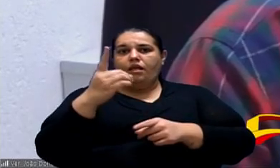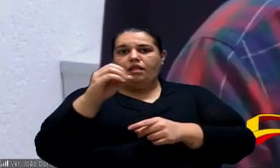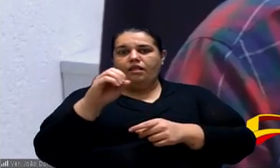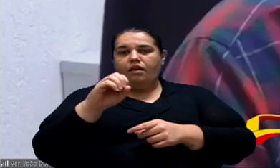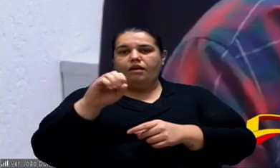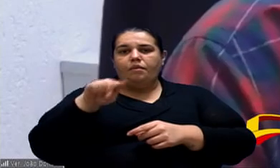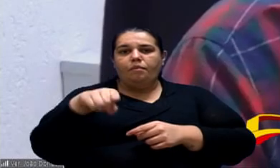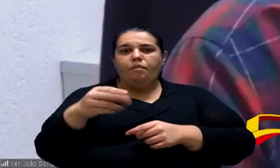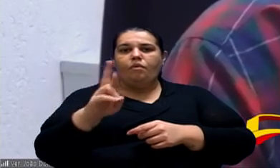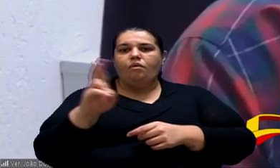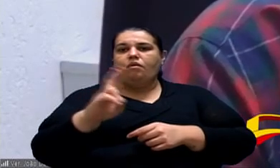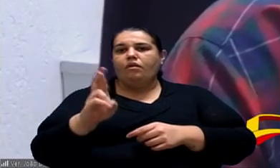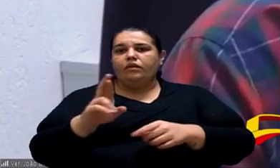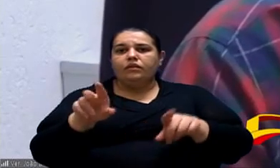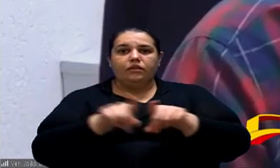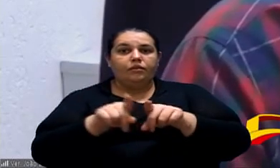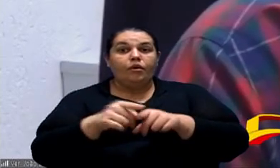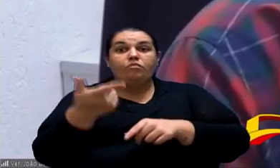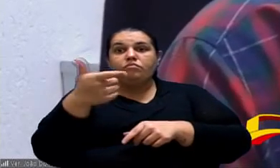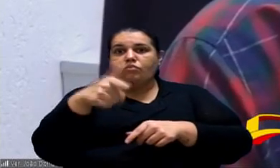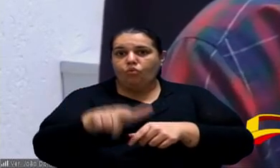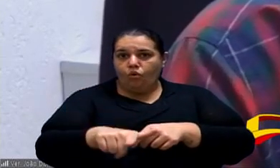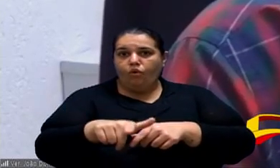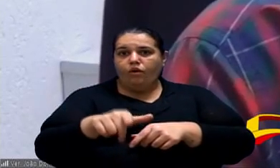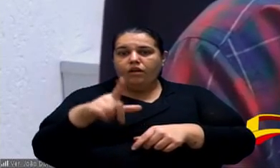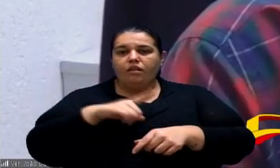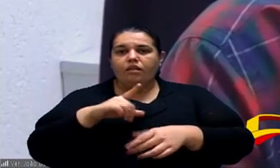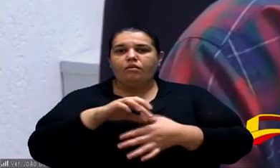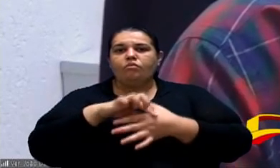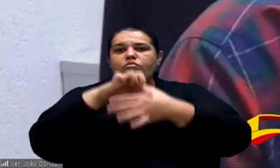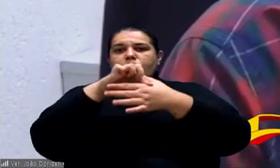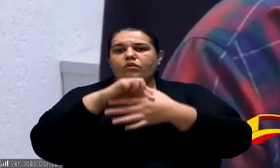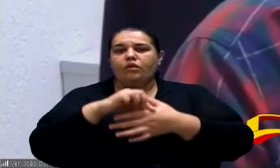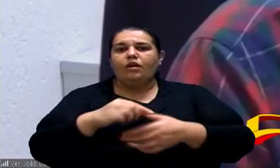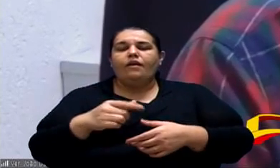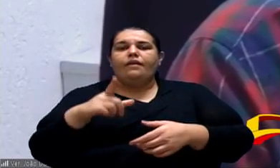5ª reincidência, e assim, pois, suspensão